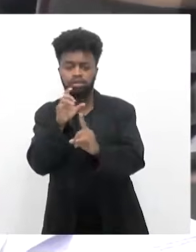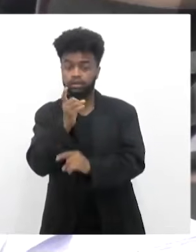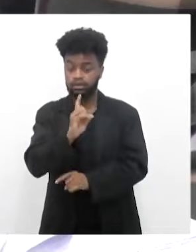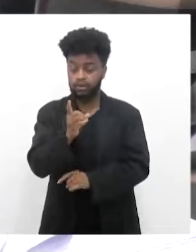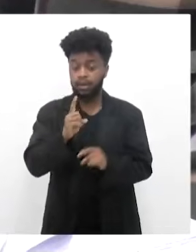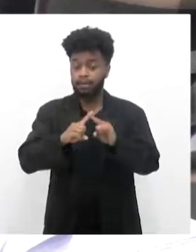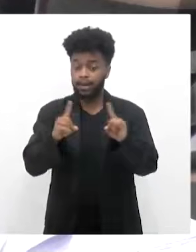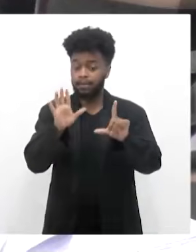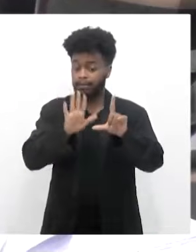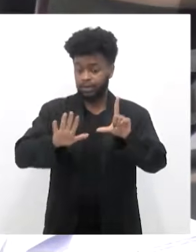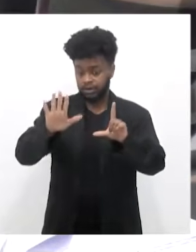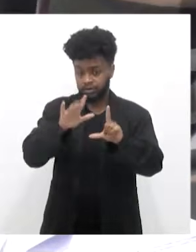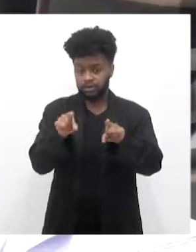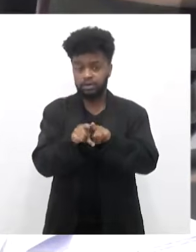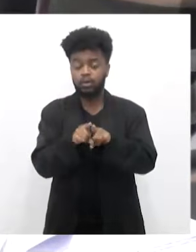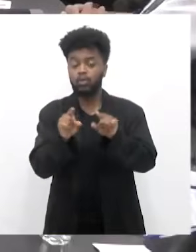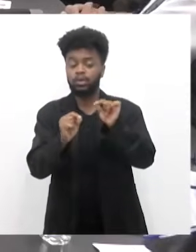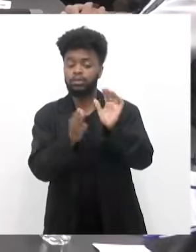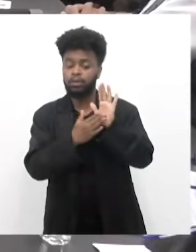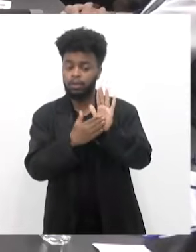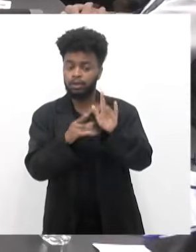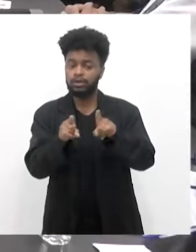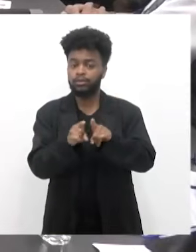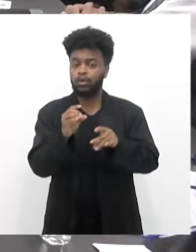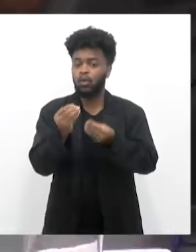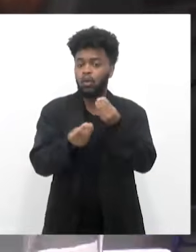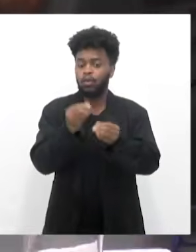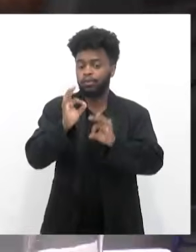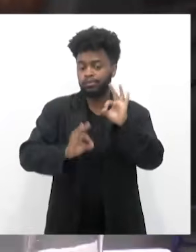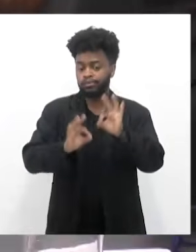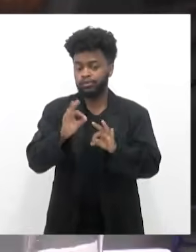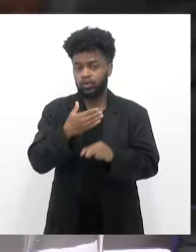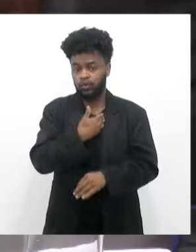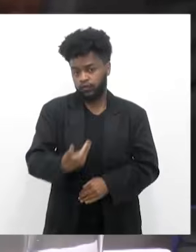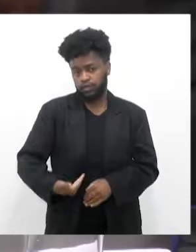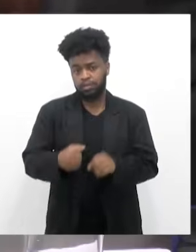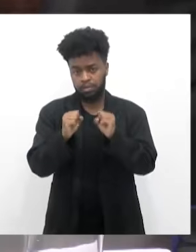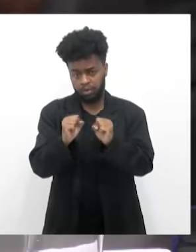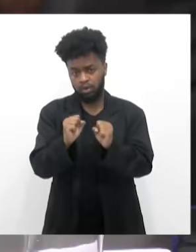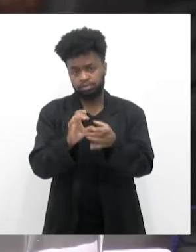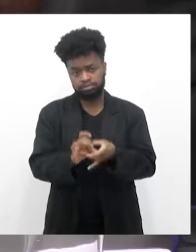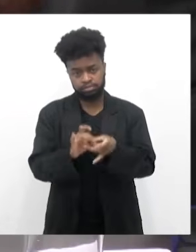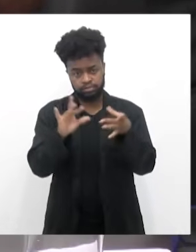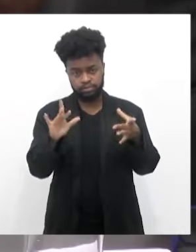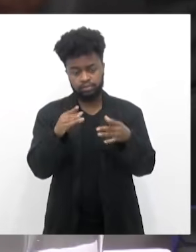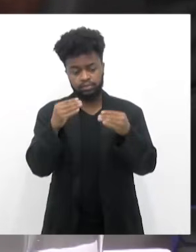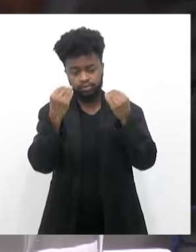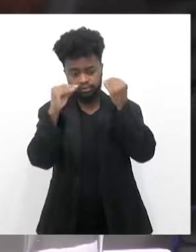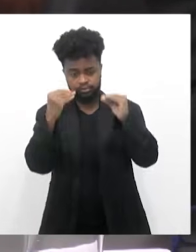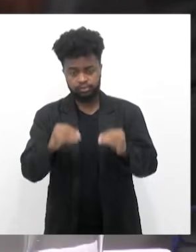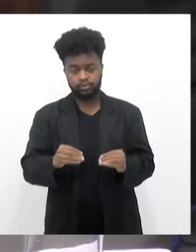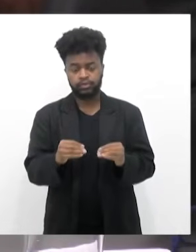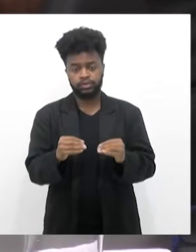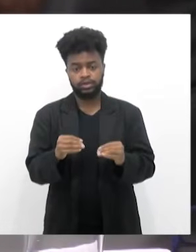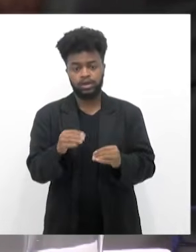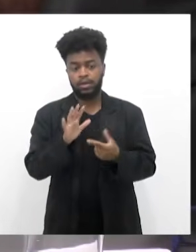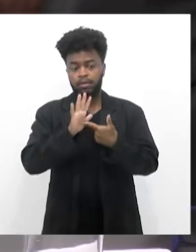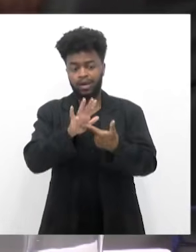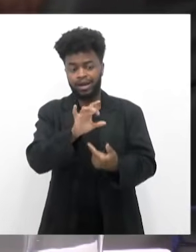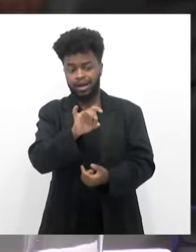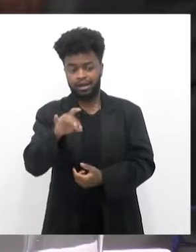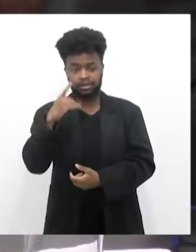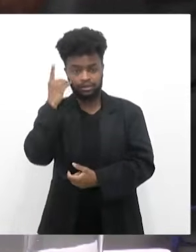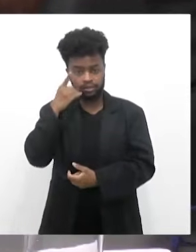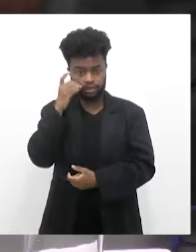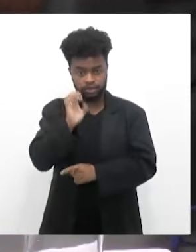Mas a plataforma, as propostas, o plano de governo. Então, está facultado para que o candidato apresente para cada deputado